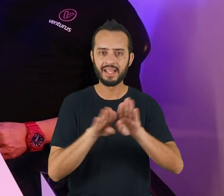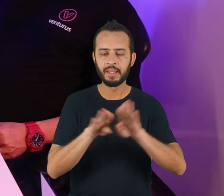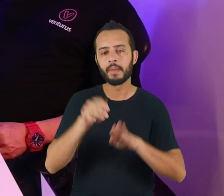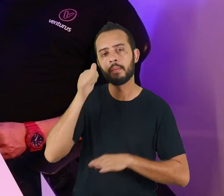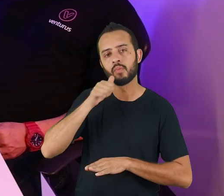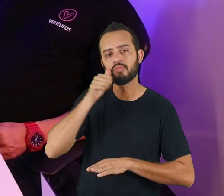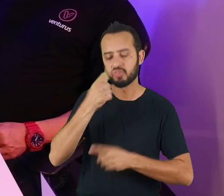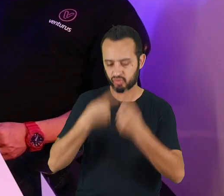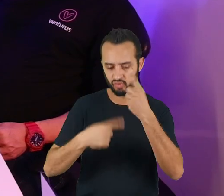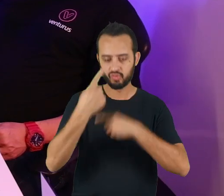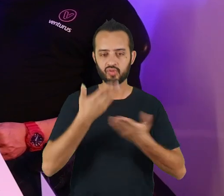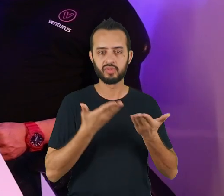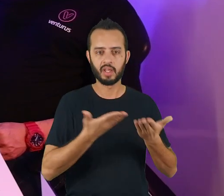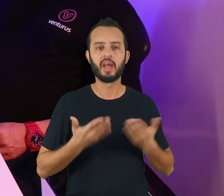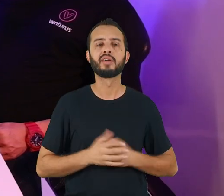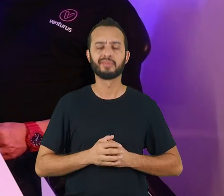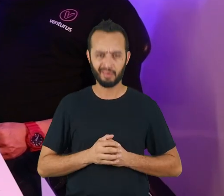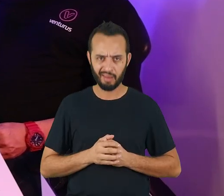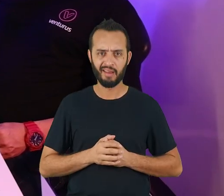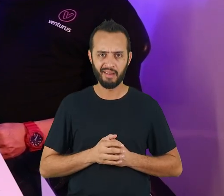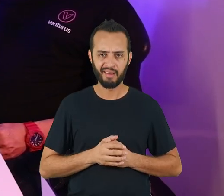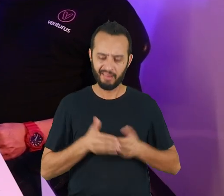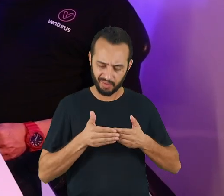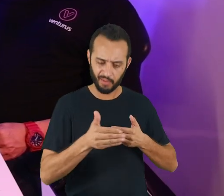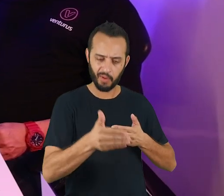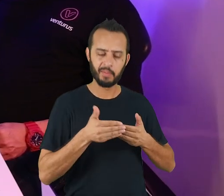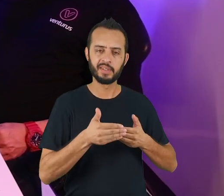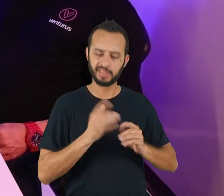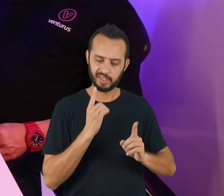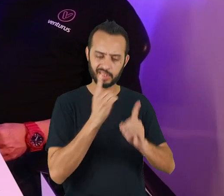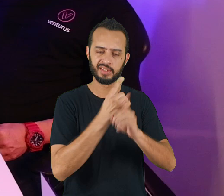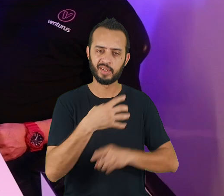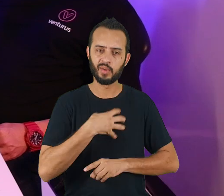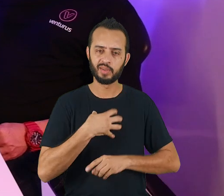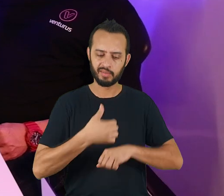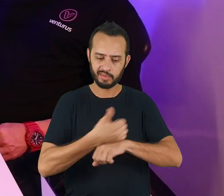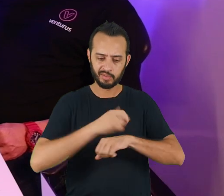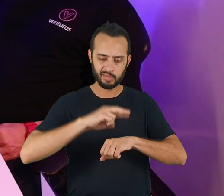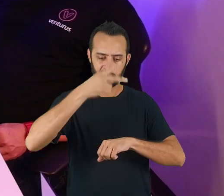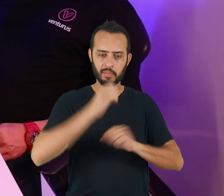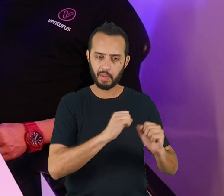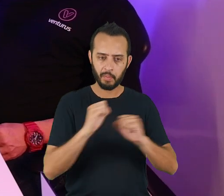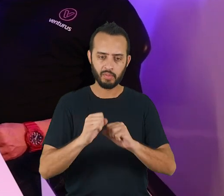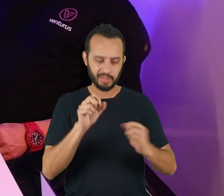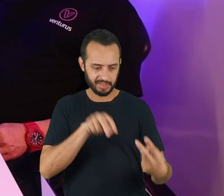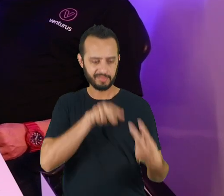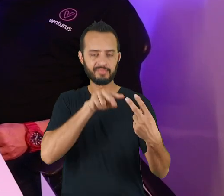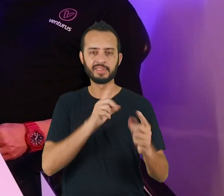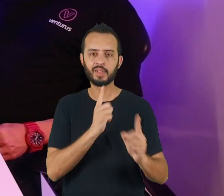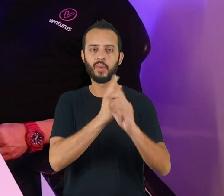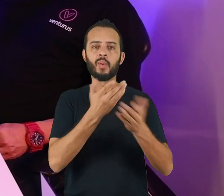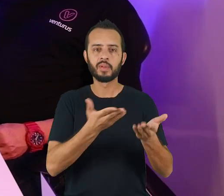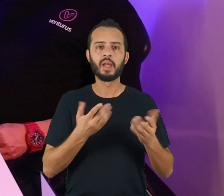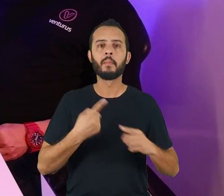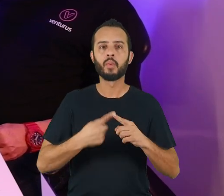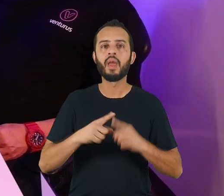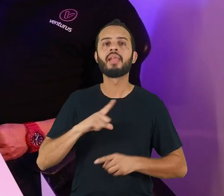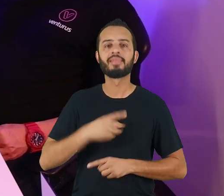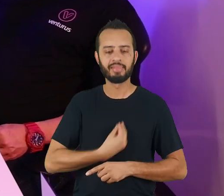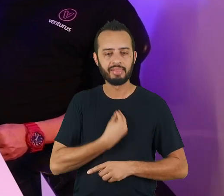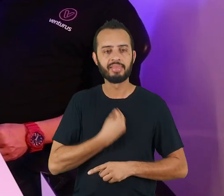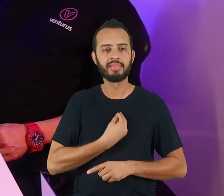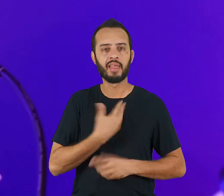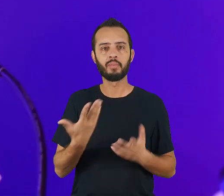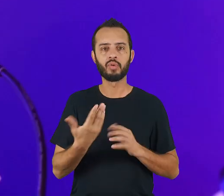mulheres bem-sucedidas né que se deram eh que se encontraram na carreira que para poder se ver para poder se ver porque existe